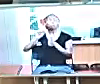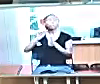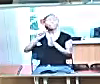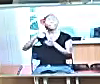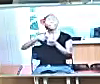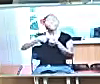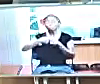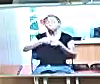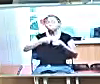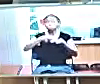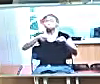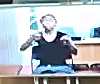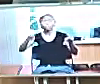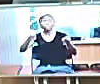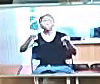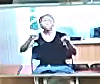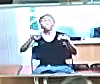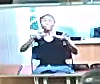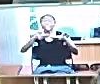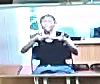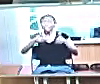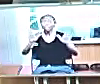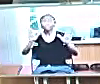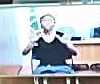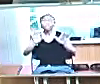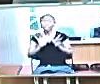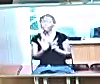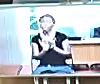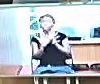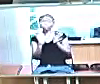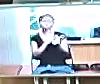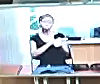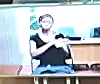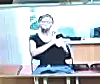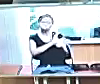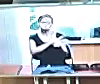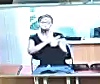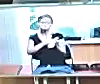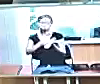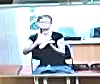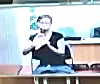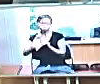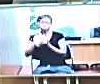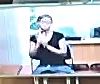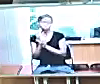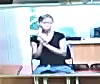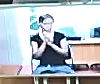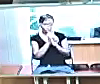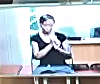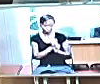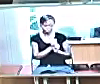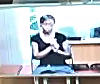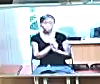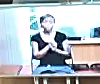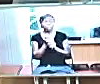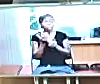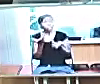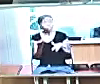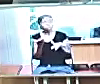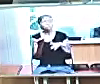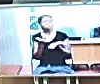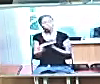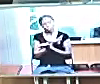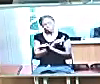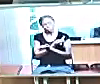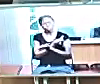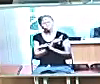de desconcentração e descentralização dos recursos do orçamento isso é ocorreu de